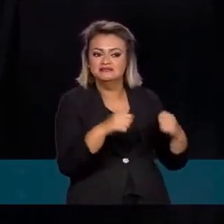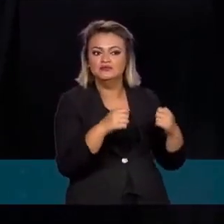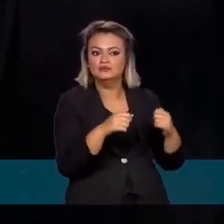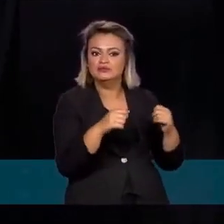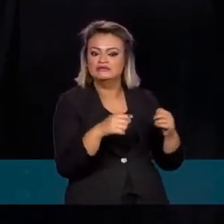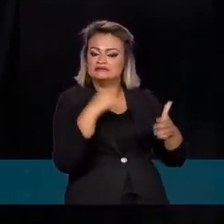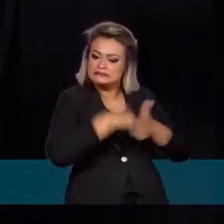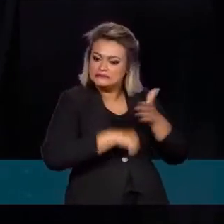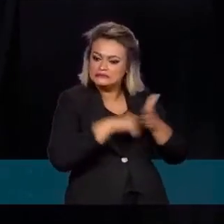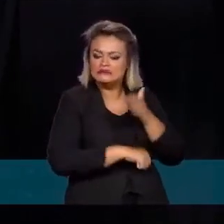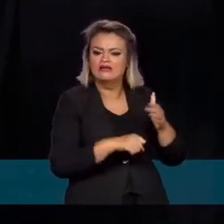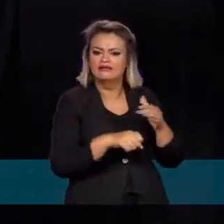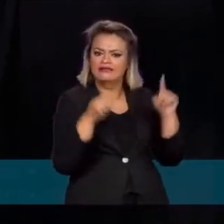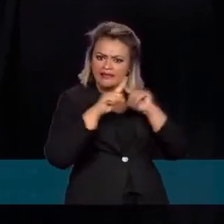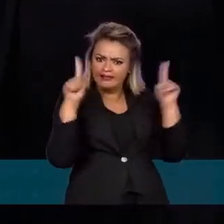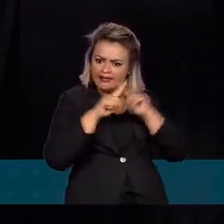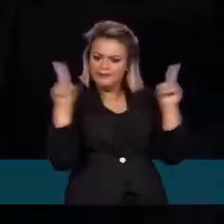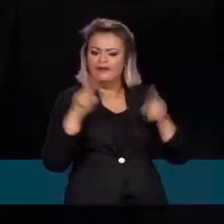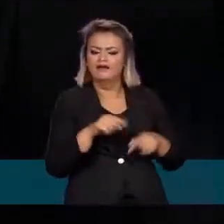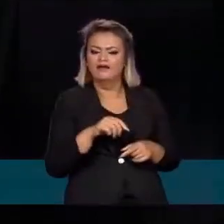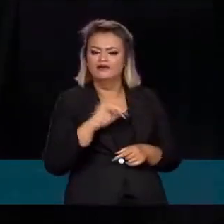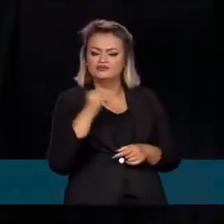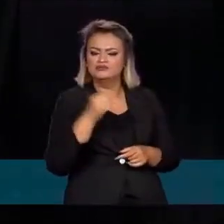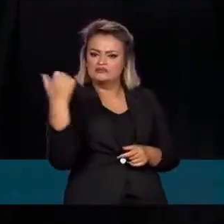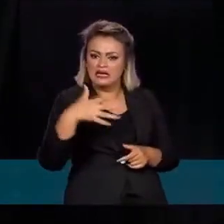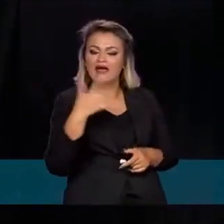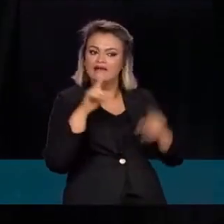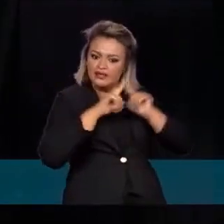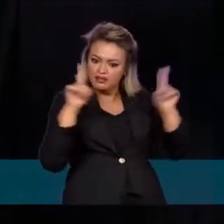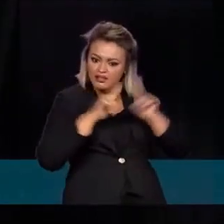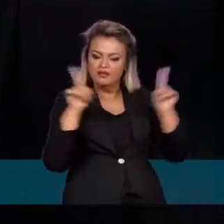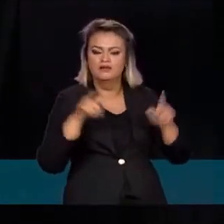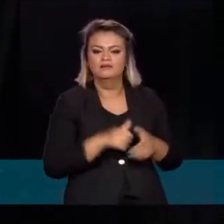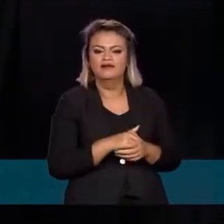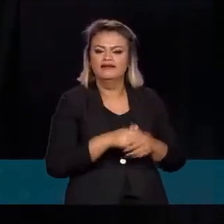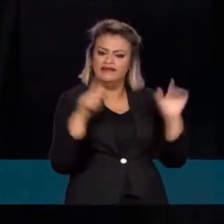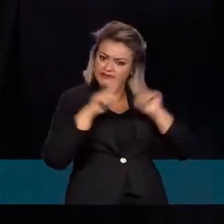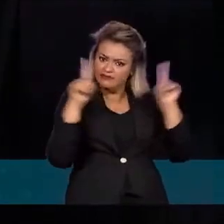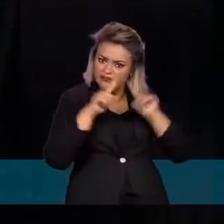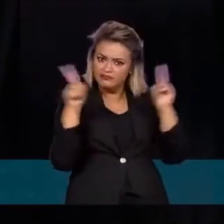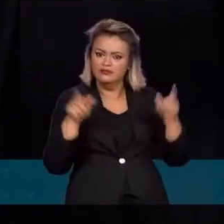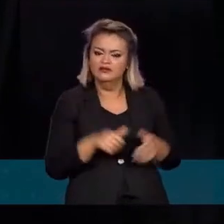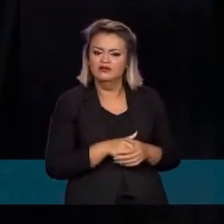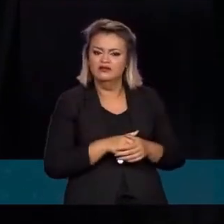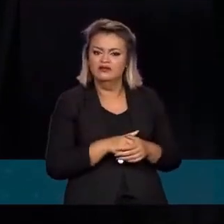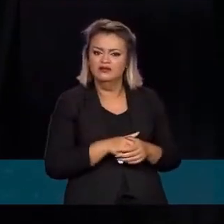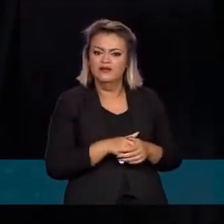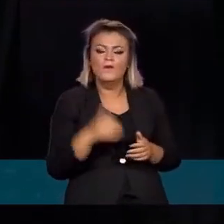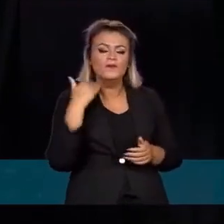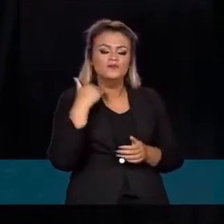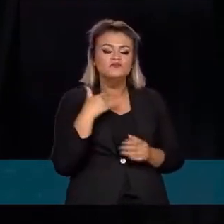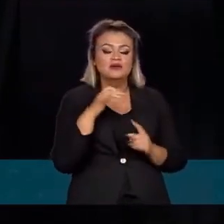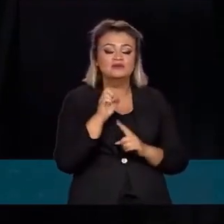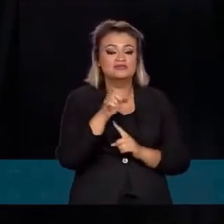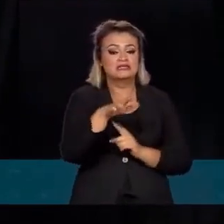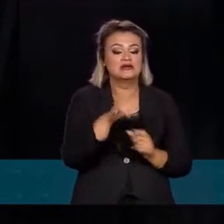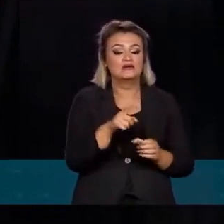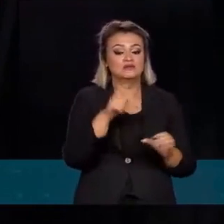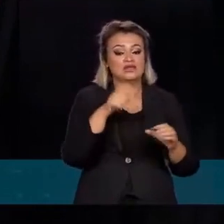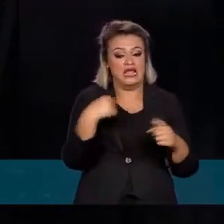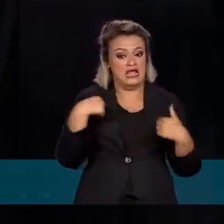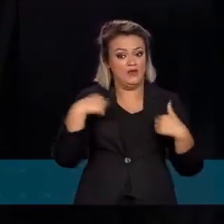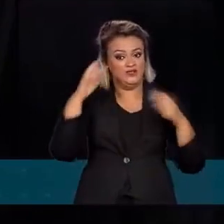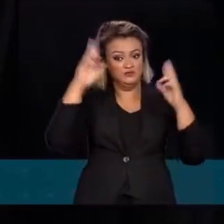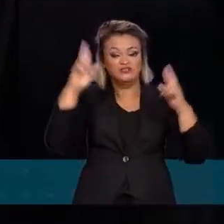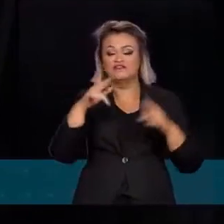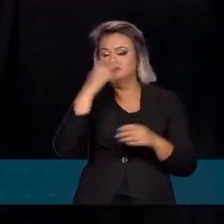precisa aprender reclamar do juros altos você vai aprender a reclamar porque quando o banco central era dependente de mim